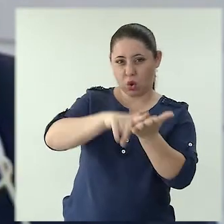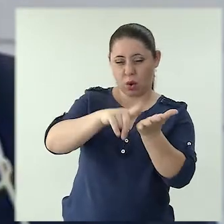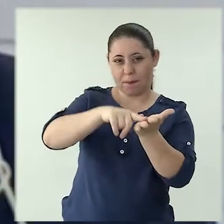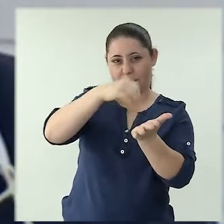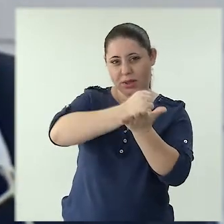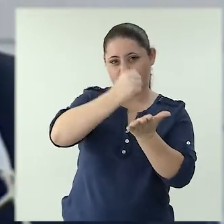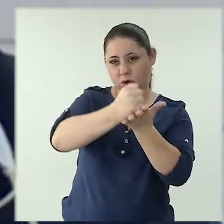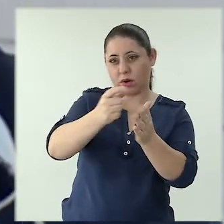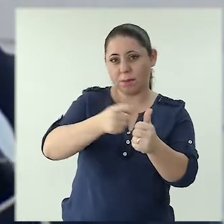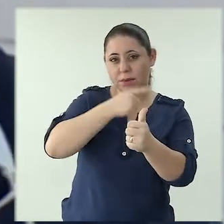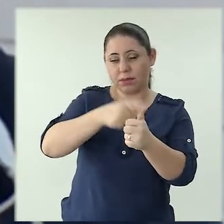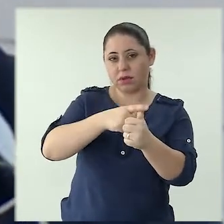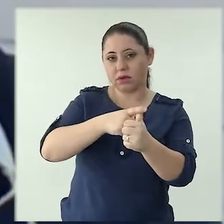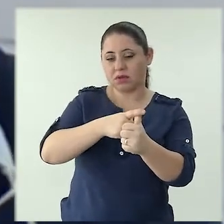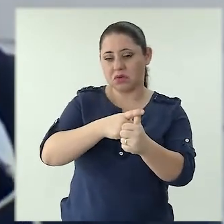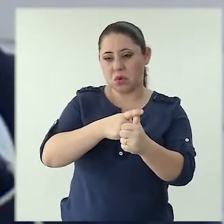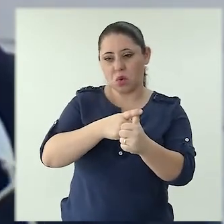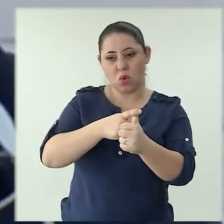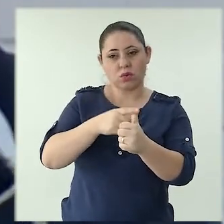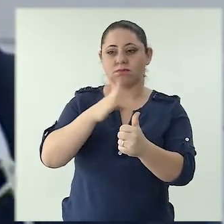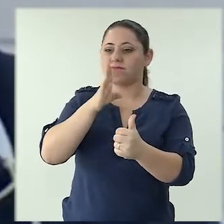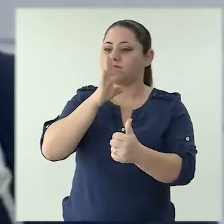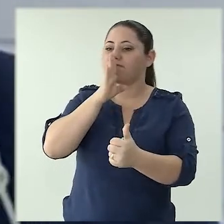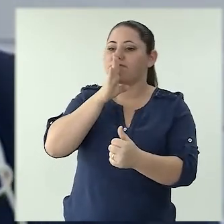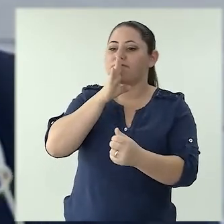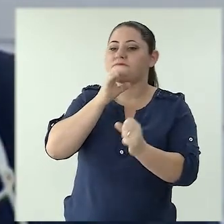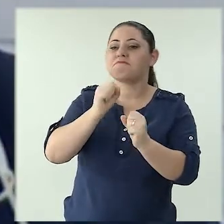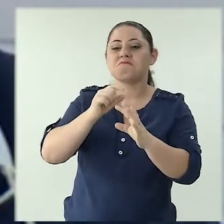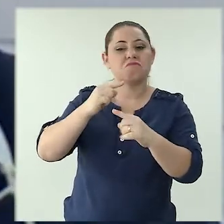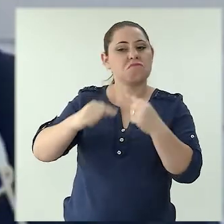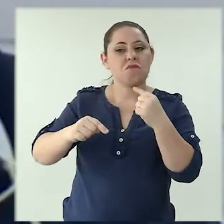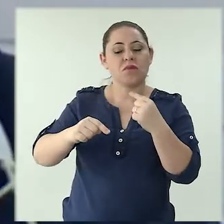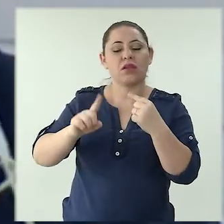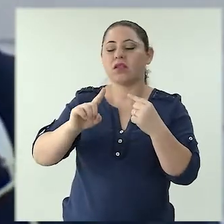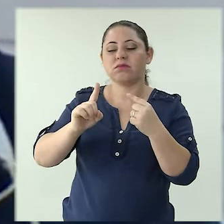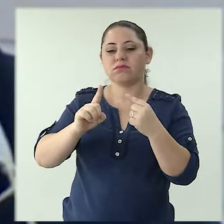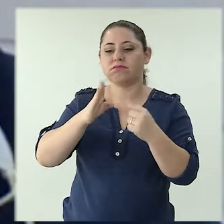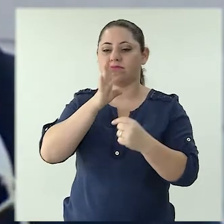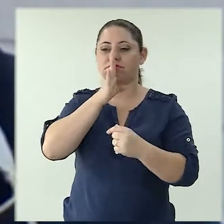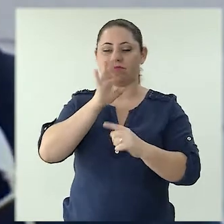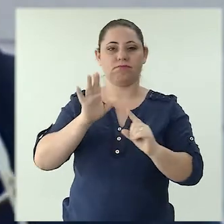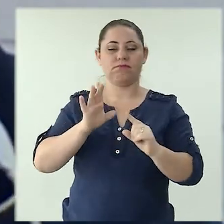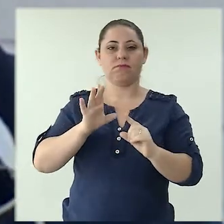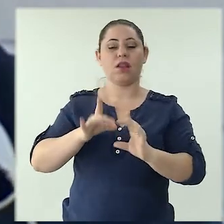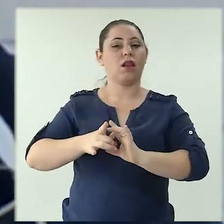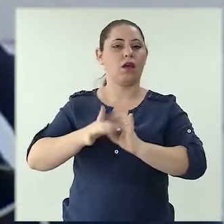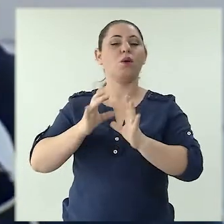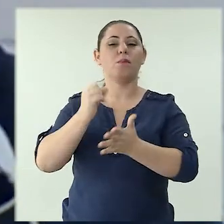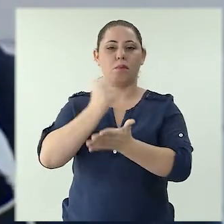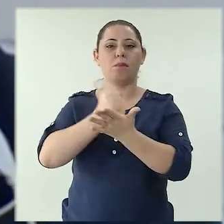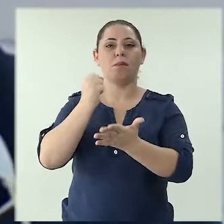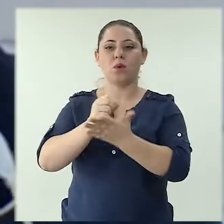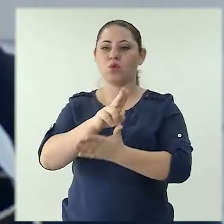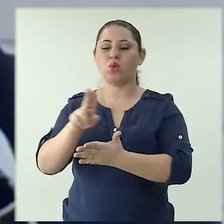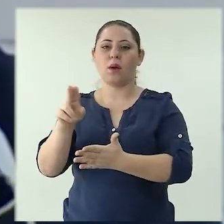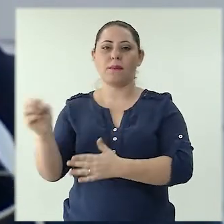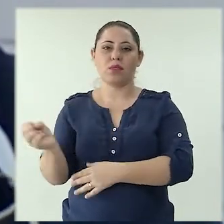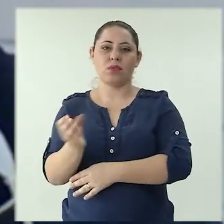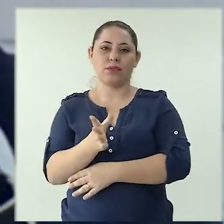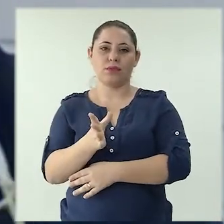não discordância do procedimento, e ele pode ser, então, lavrado e pode ser registrado na matrícula do